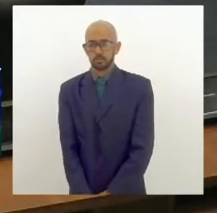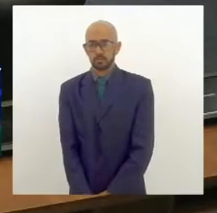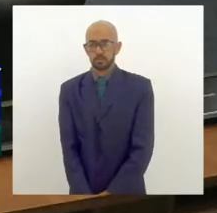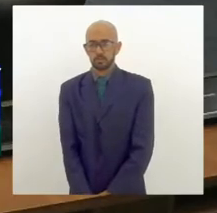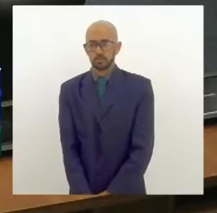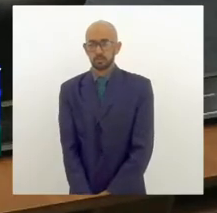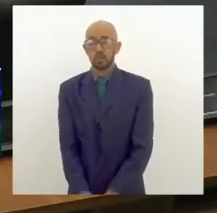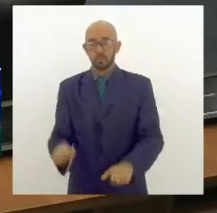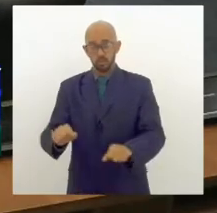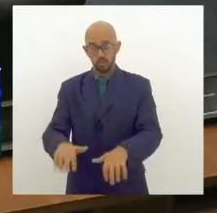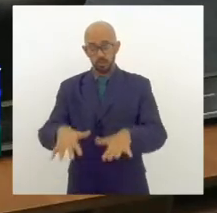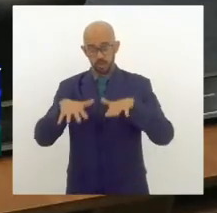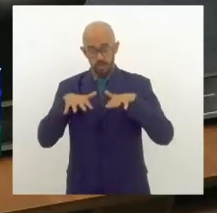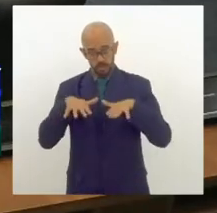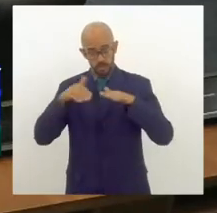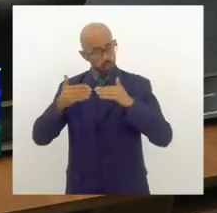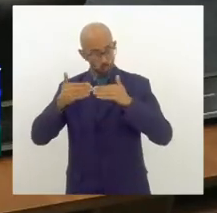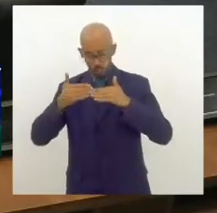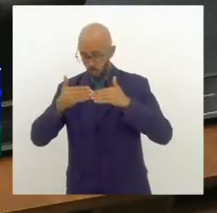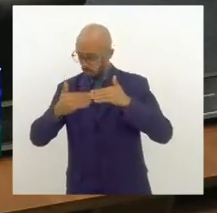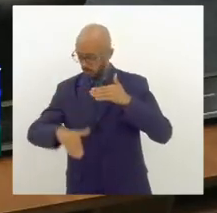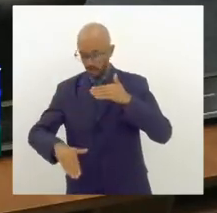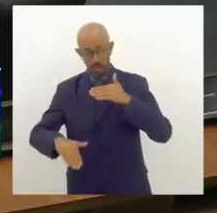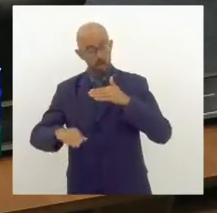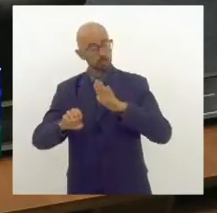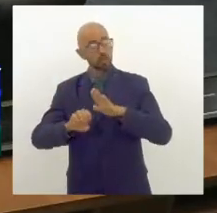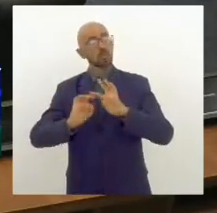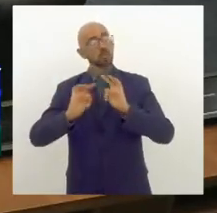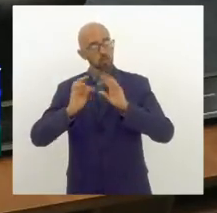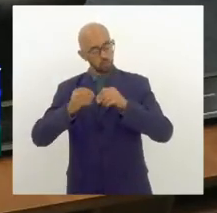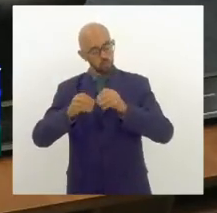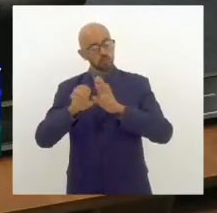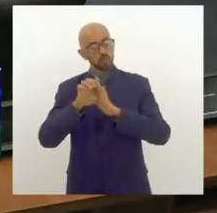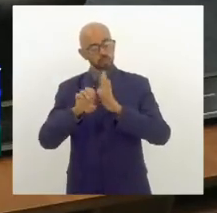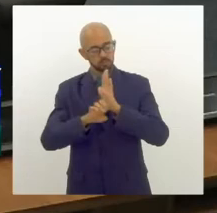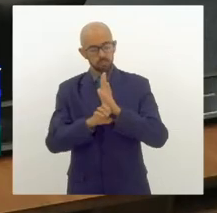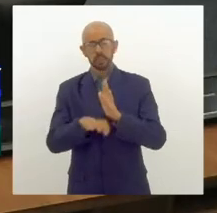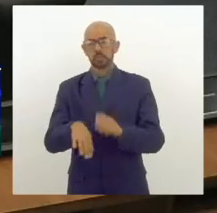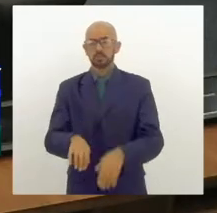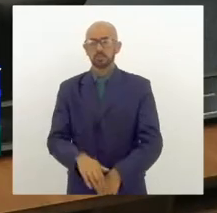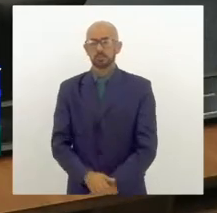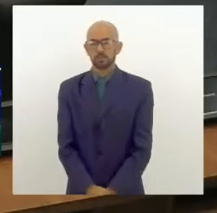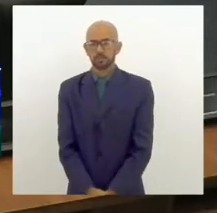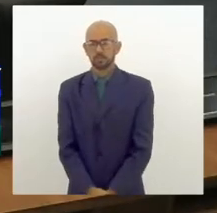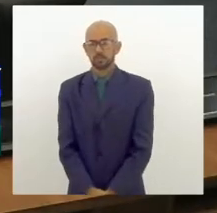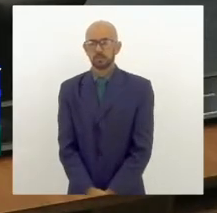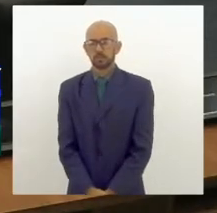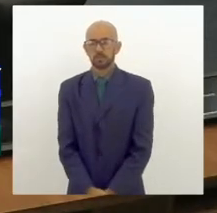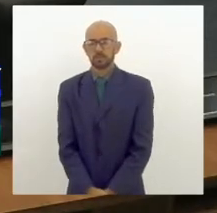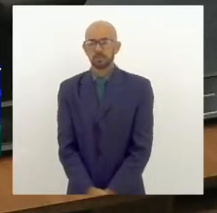Emendas do plenário, contrário a todas as emendas.